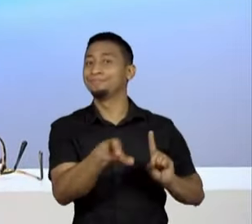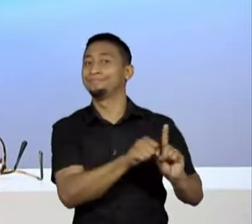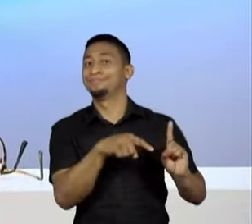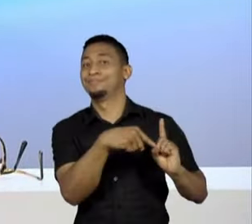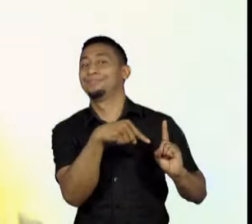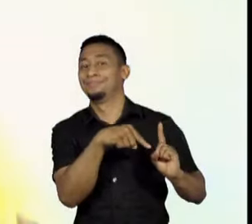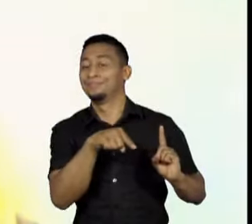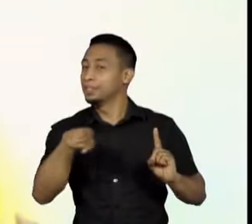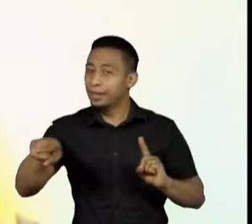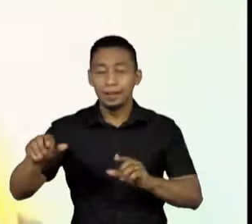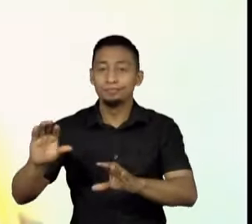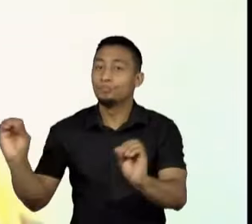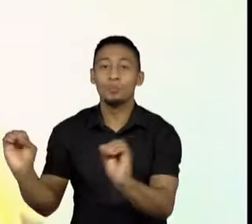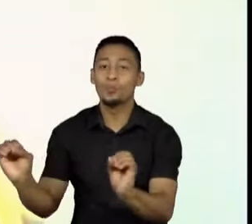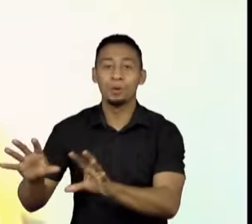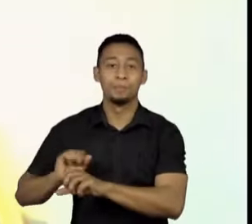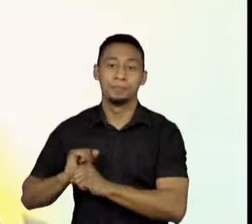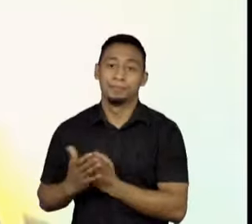Nanã,